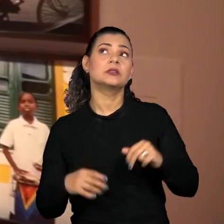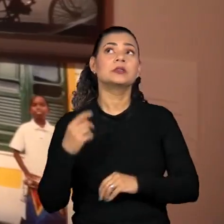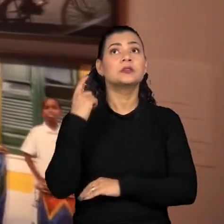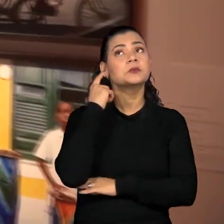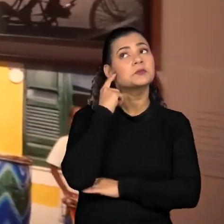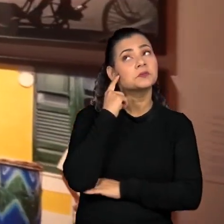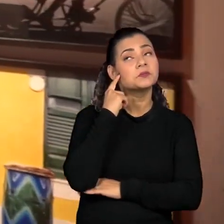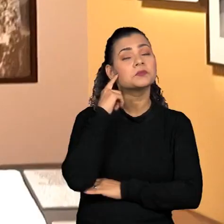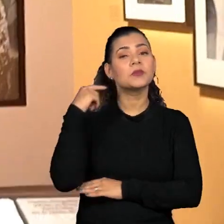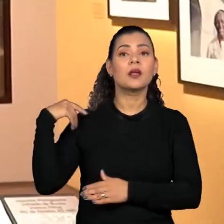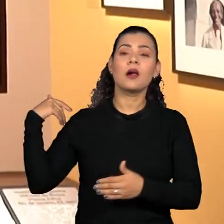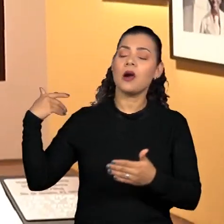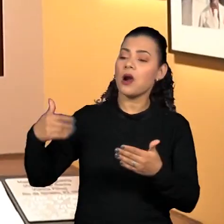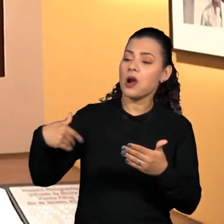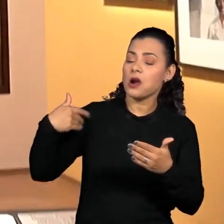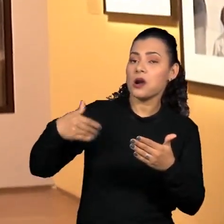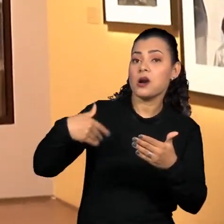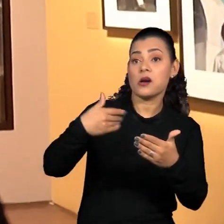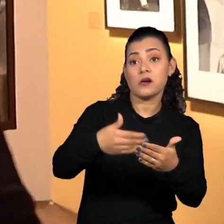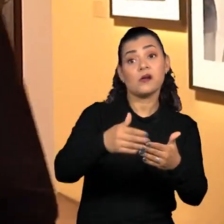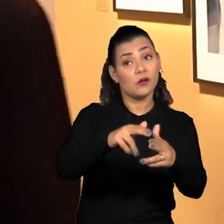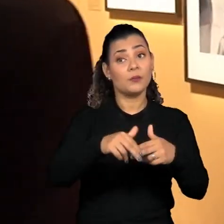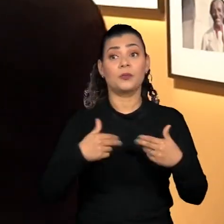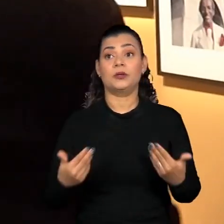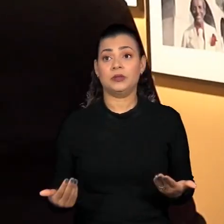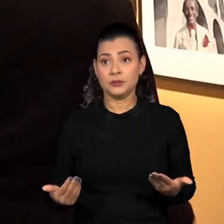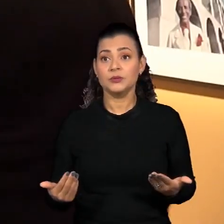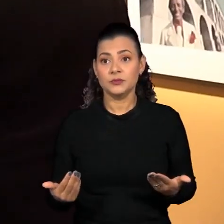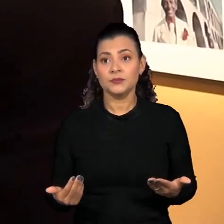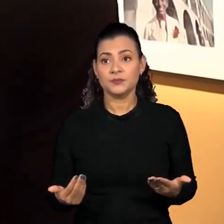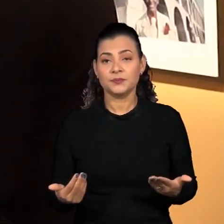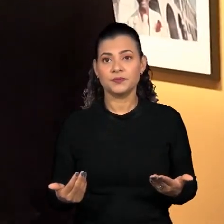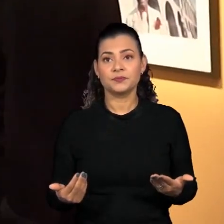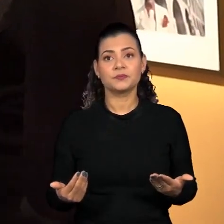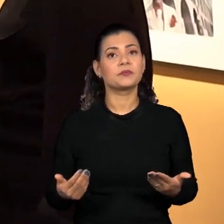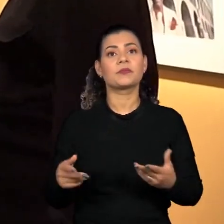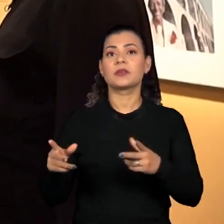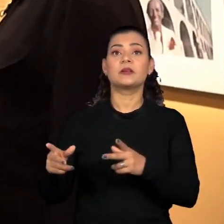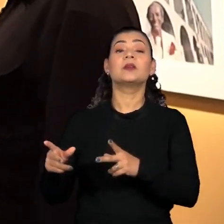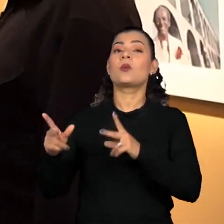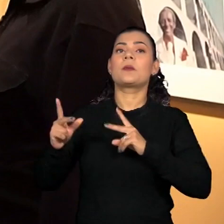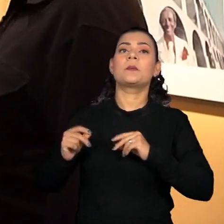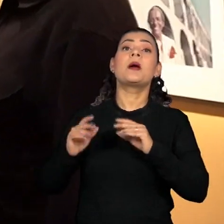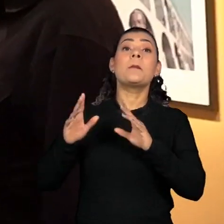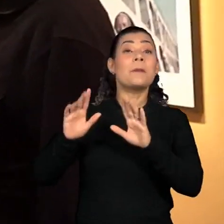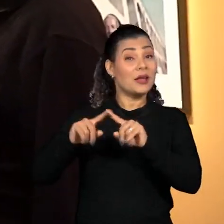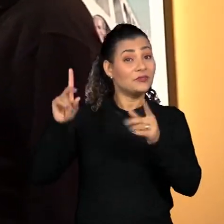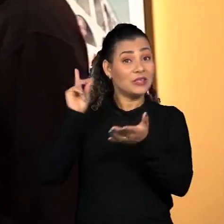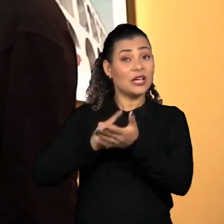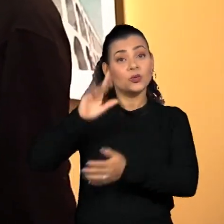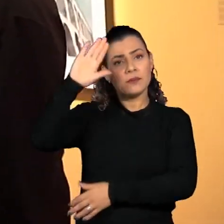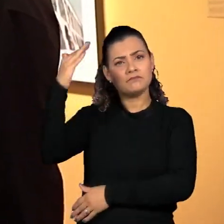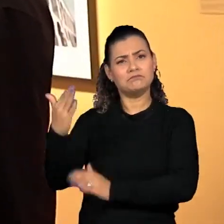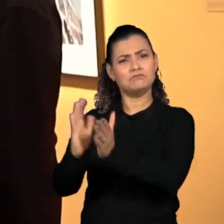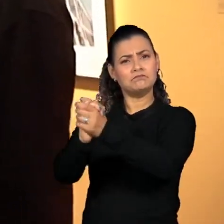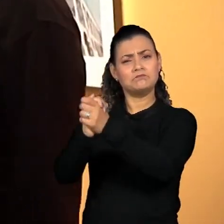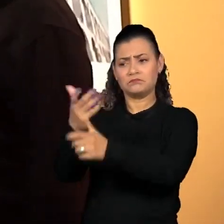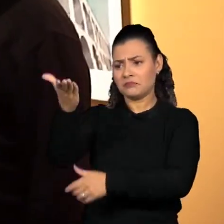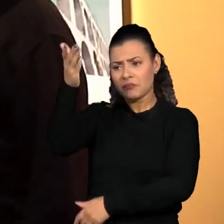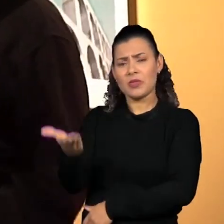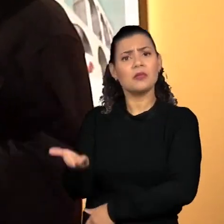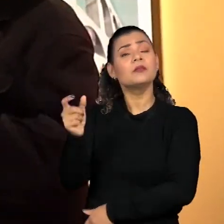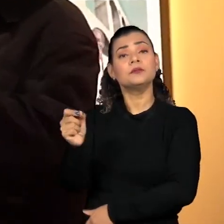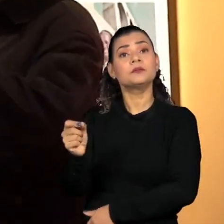os operários, tudo. Pixinguinha era um emérito músico tão conhecido, né? Em 1922 ele